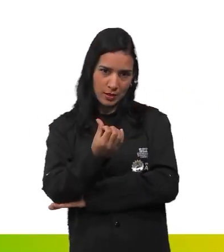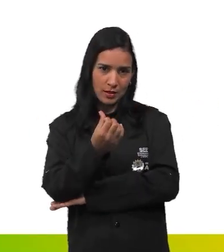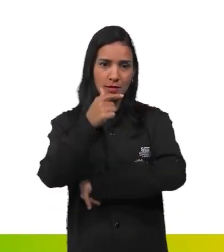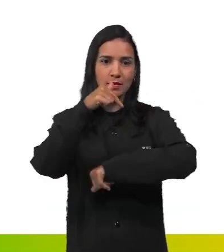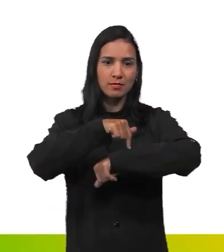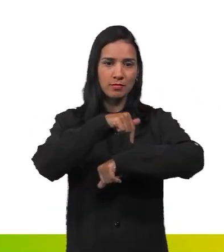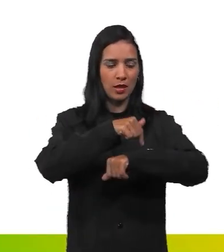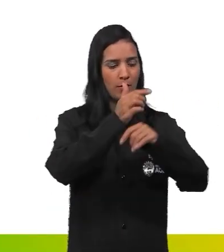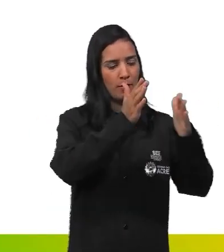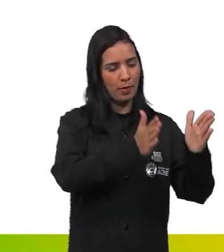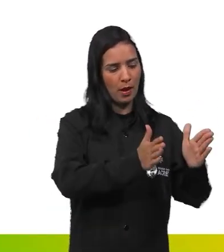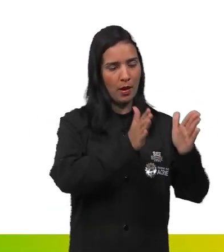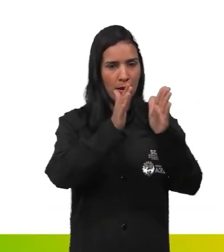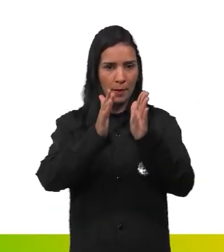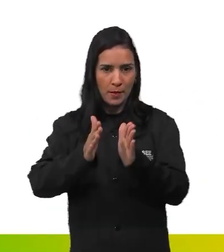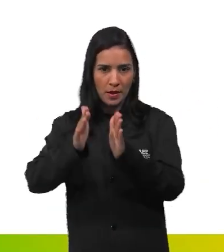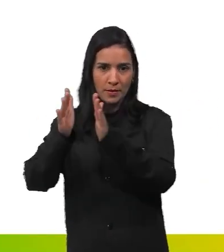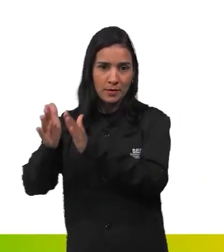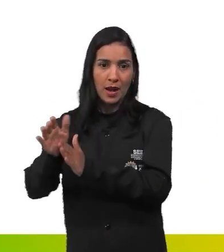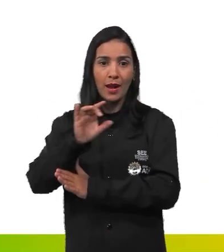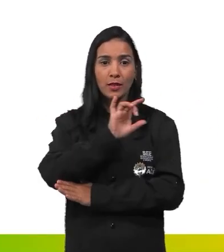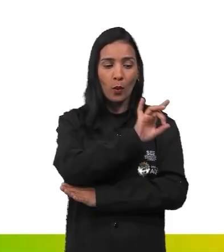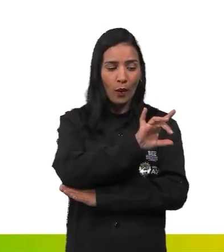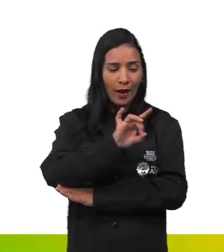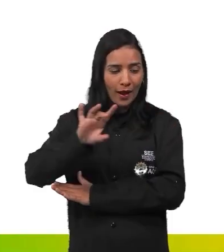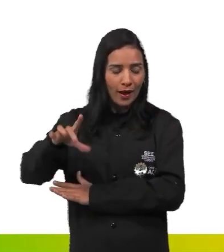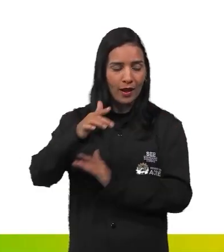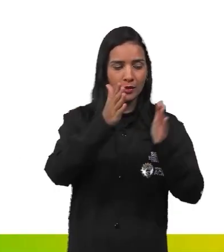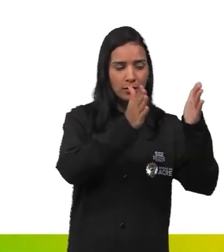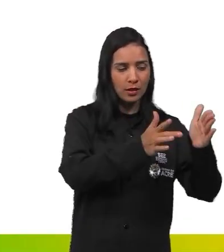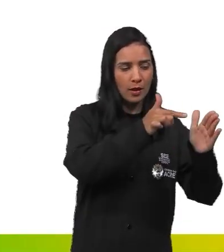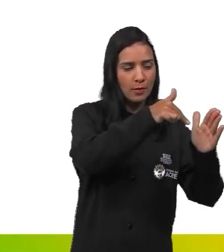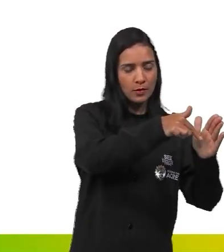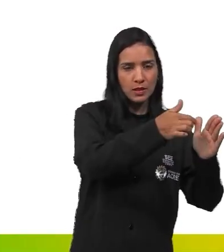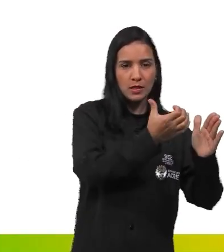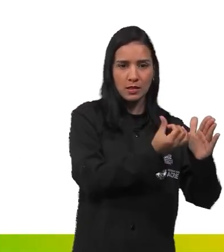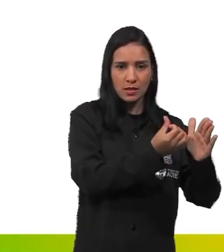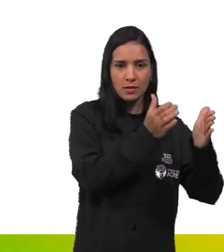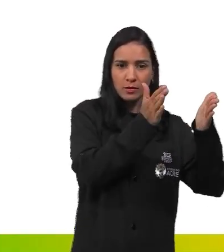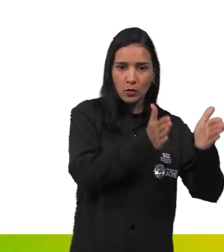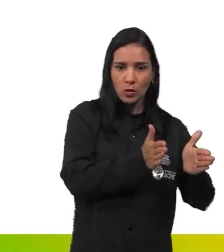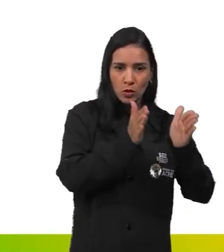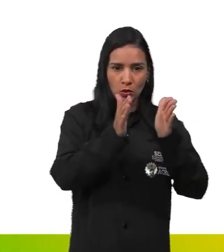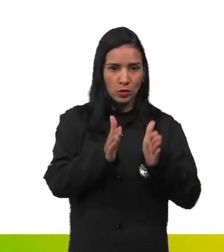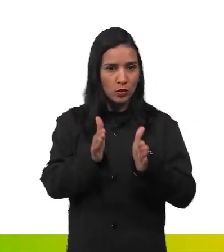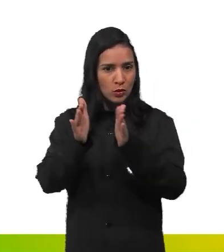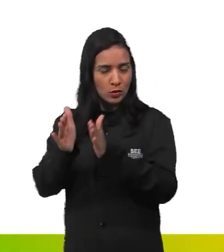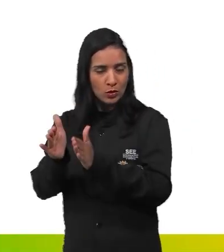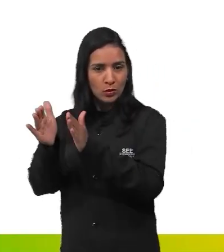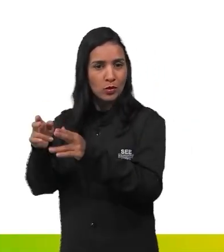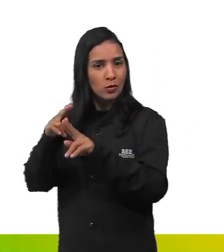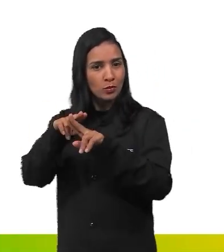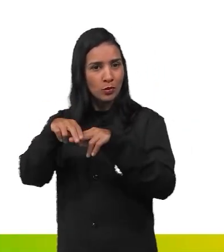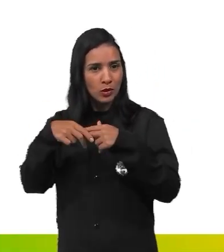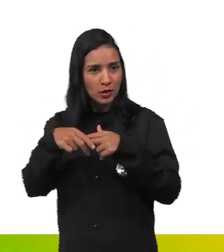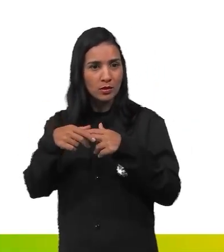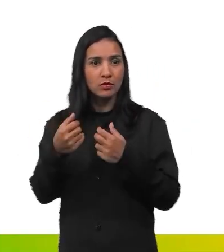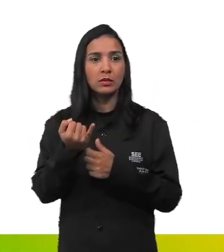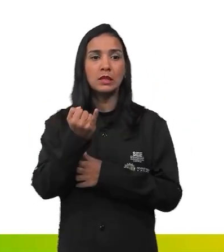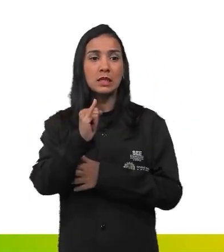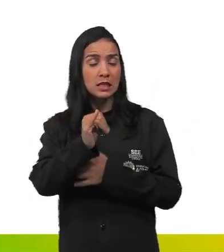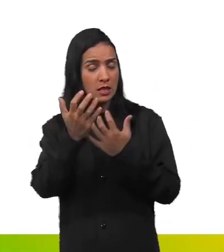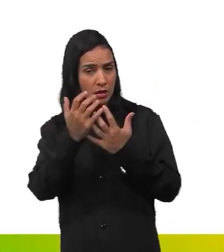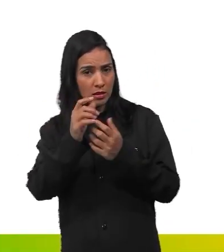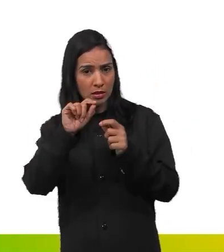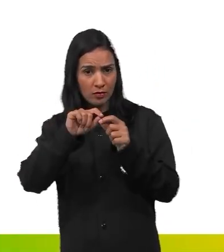você descobriu quantas vezes foi retirado dessa conta, 26. Se você não quisesse fazer assim,